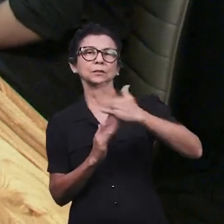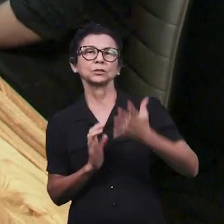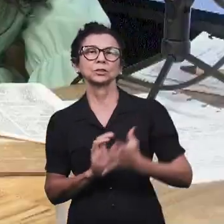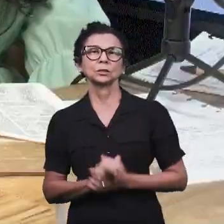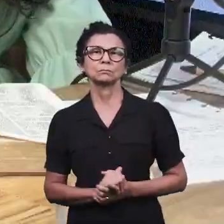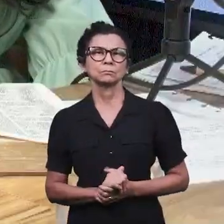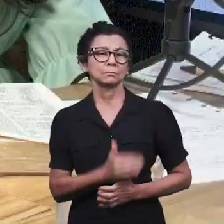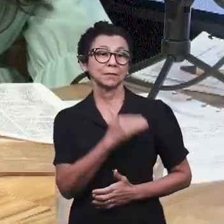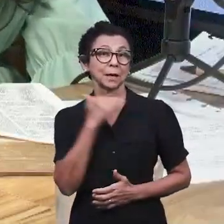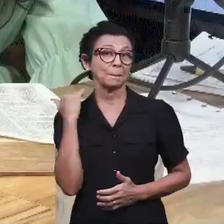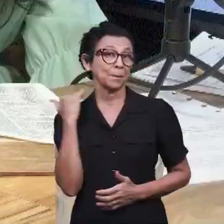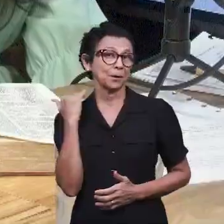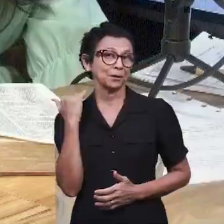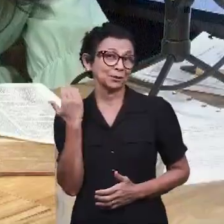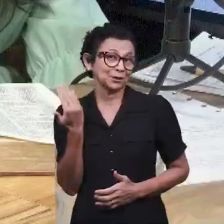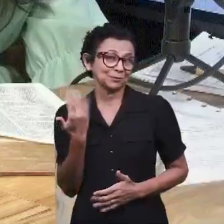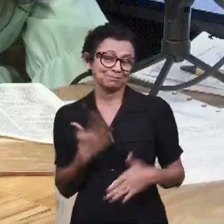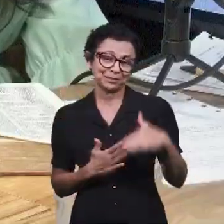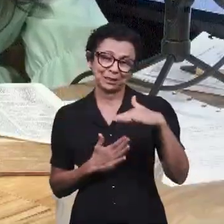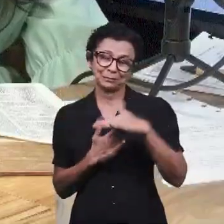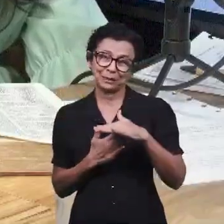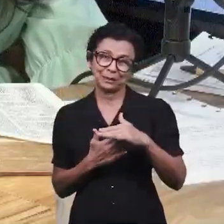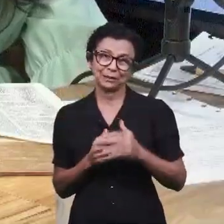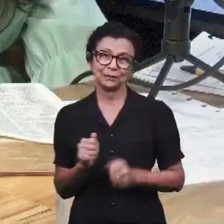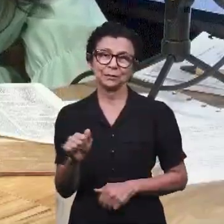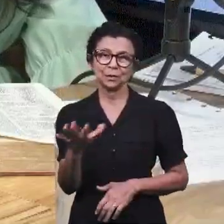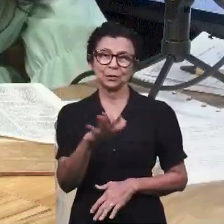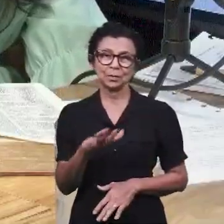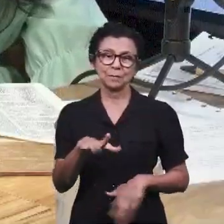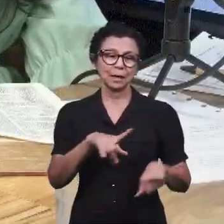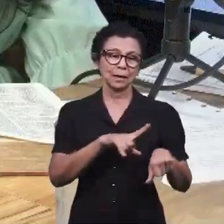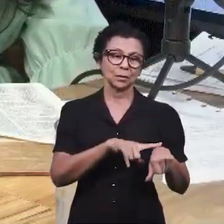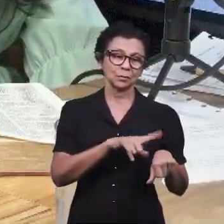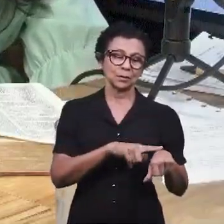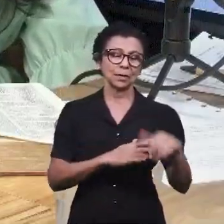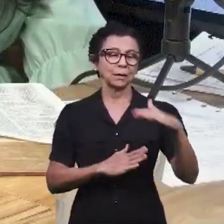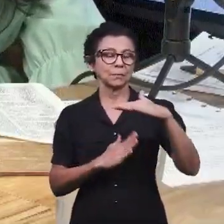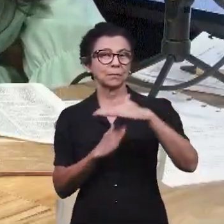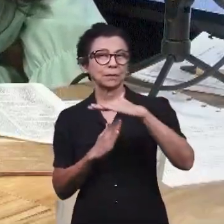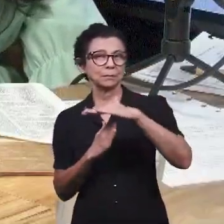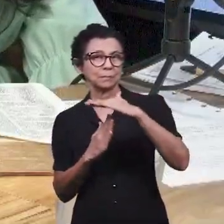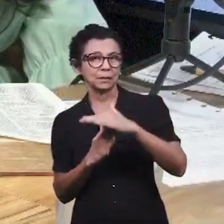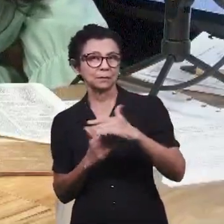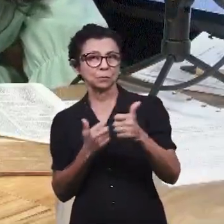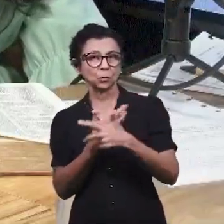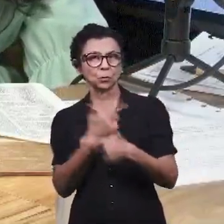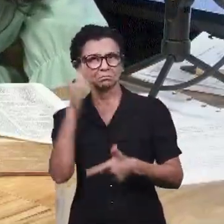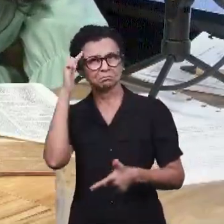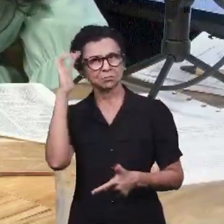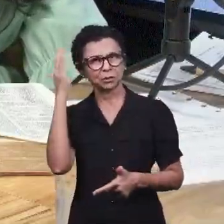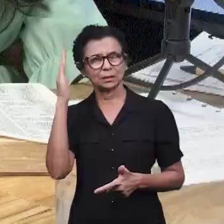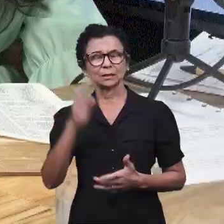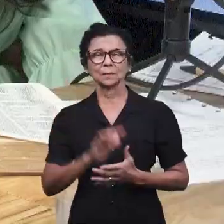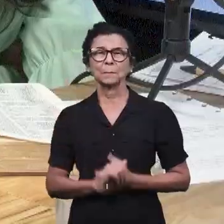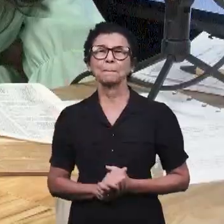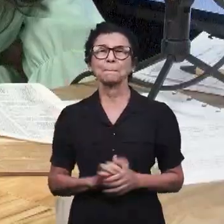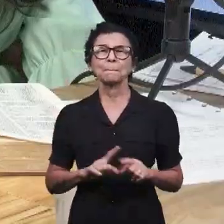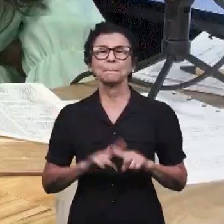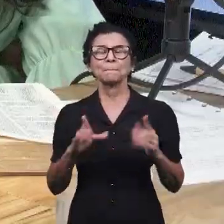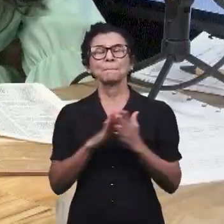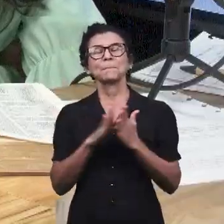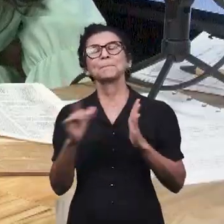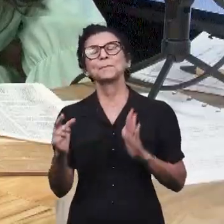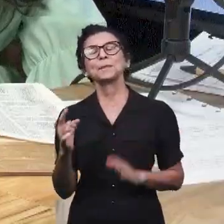A própria morte é uma limitação da ciência, o espaço-tempo é uma limitação que muitas vezes não conseguimos entender, mas na Bíblia mesmo nós